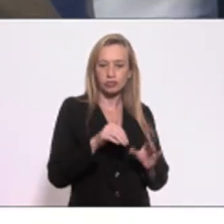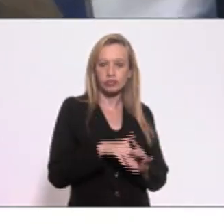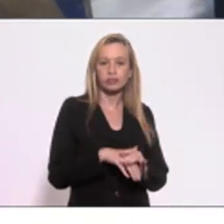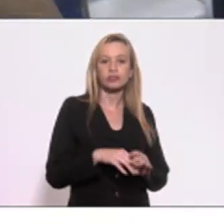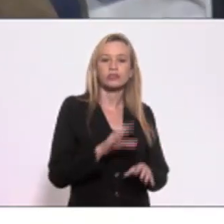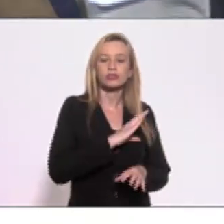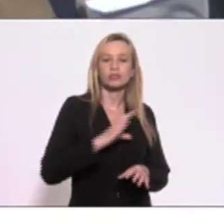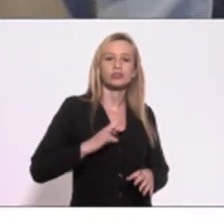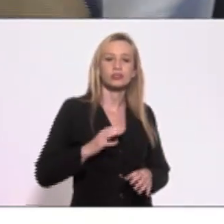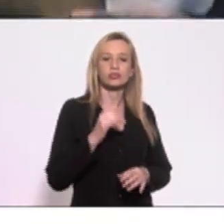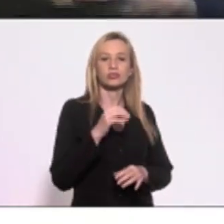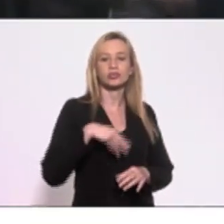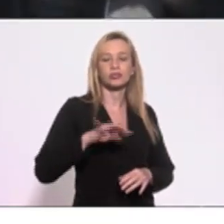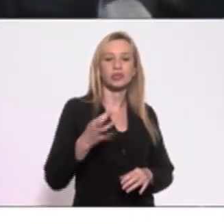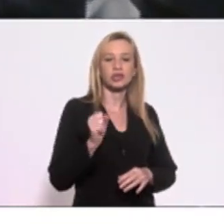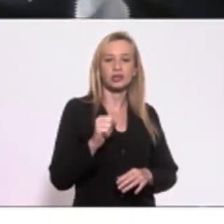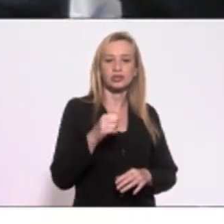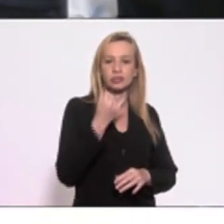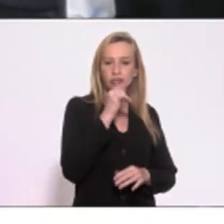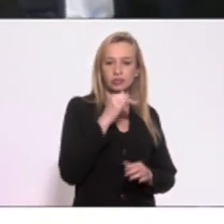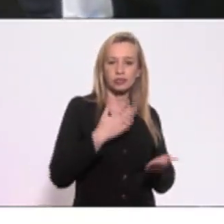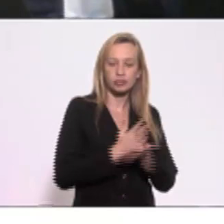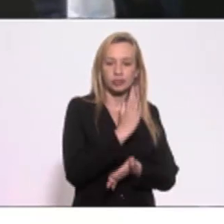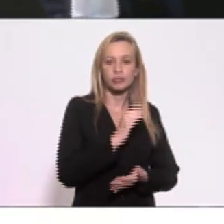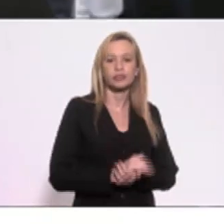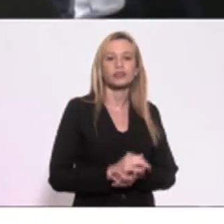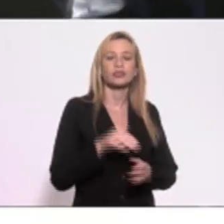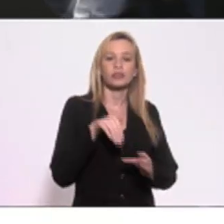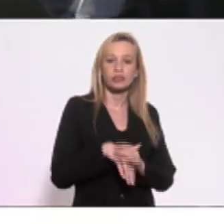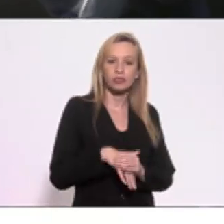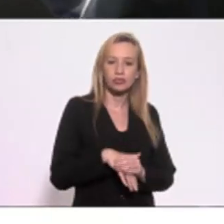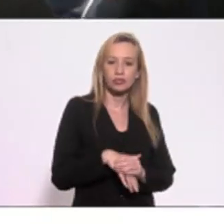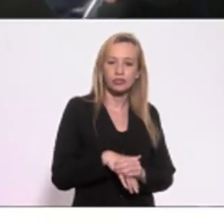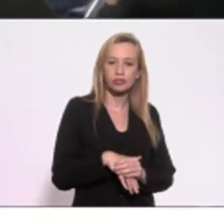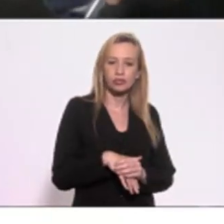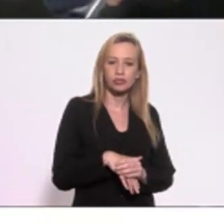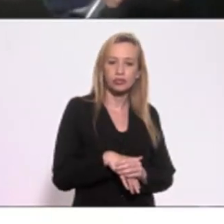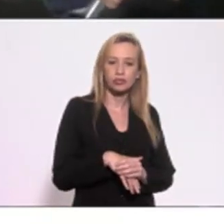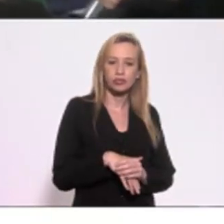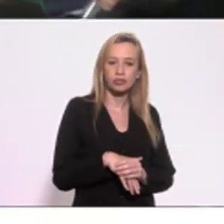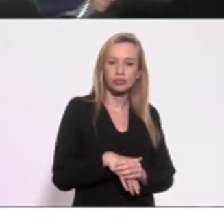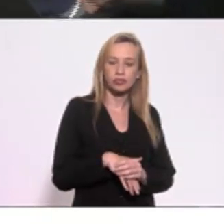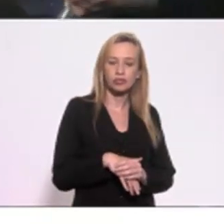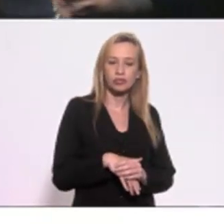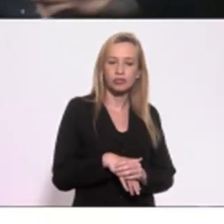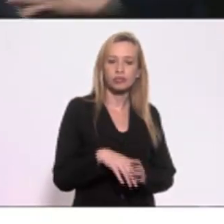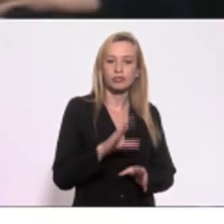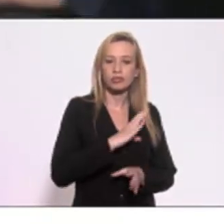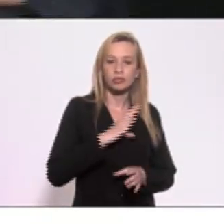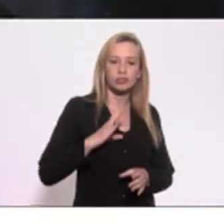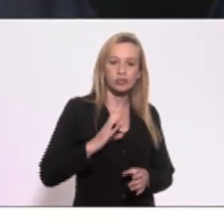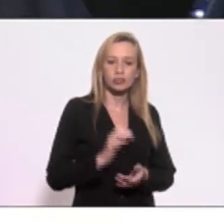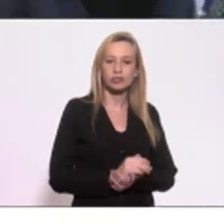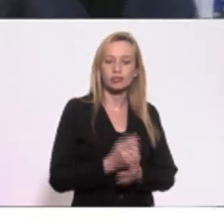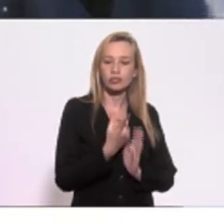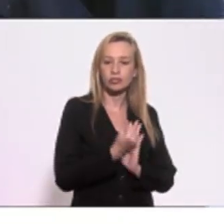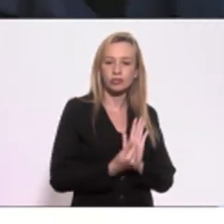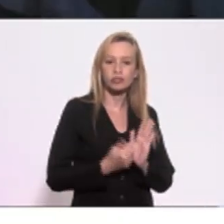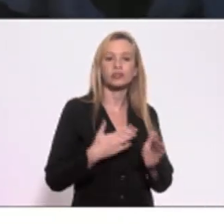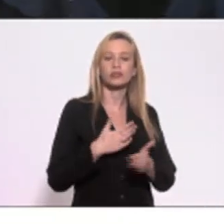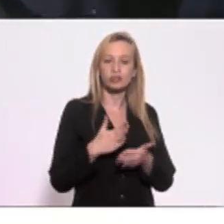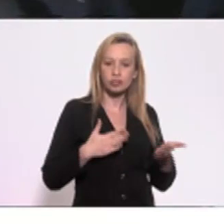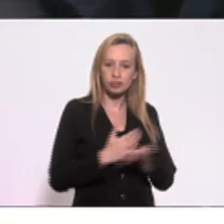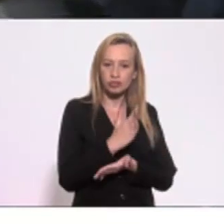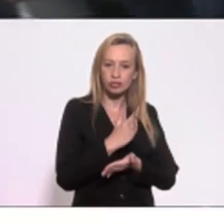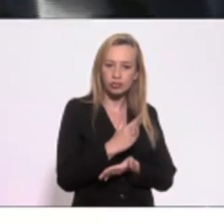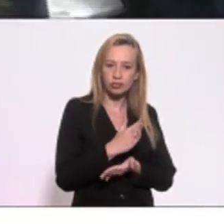da Comissão de Minas e Energia. Senhores que aprovam, como estão aprovados. Em votação, o parecer da Comissão de Orçamento. Senhores que aprovam,